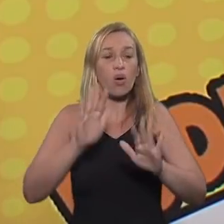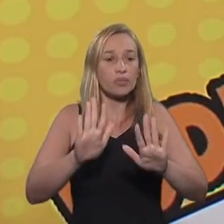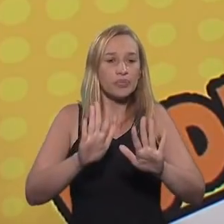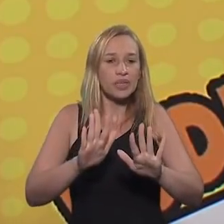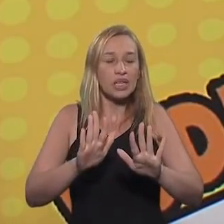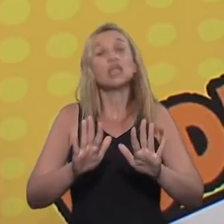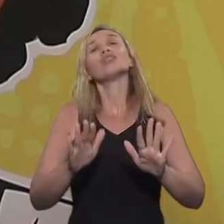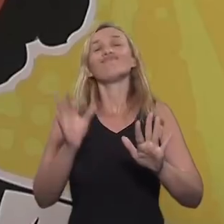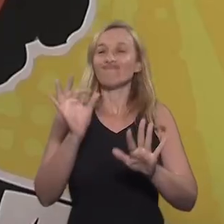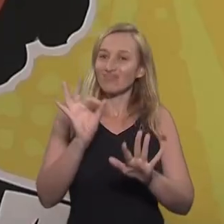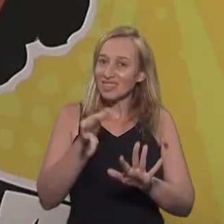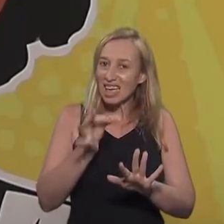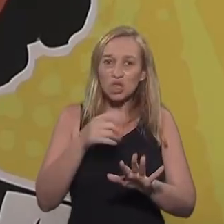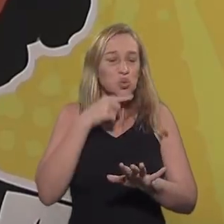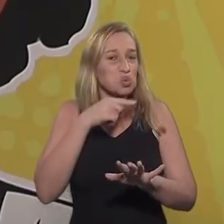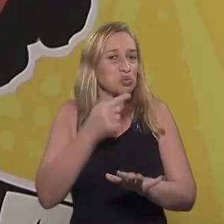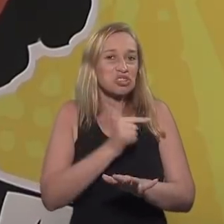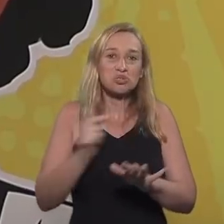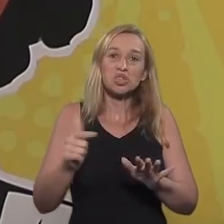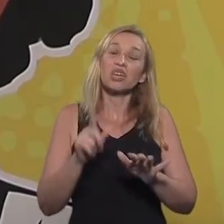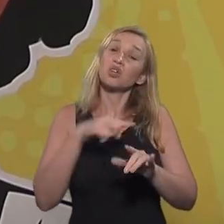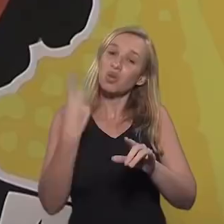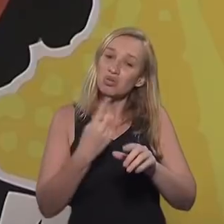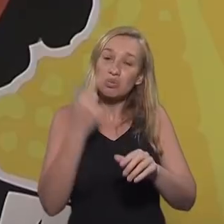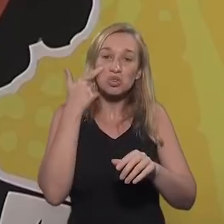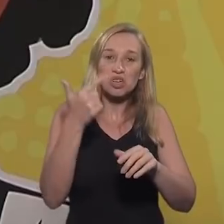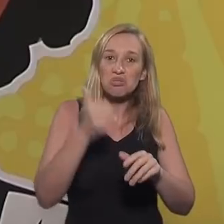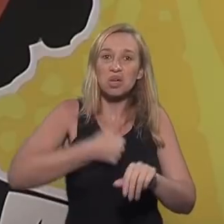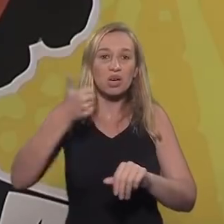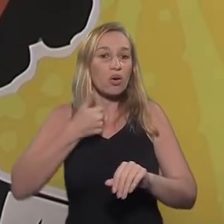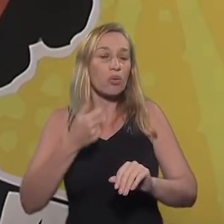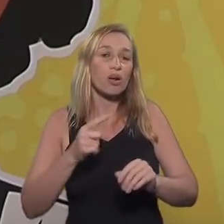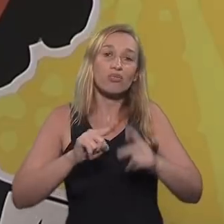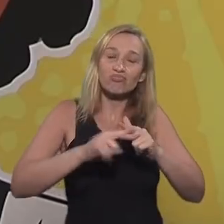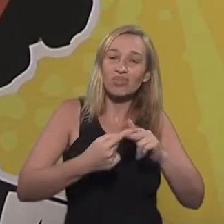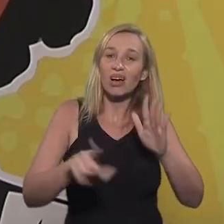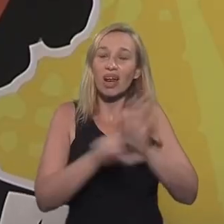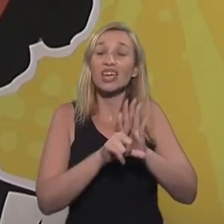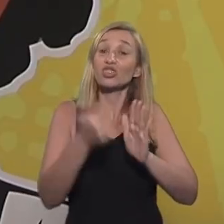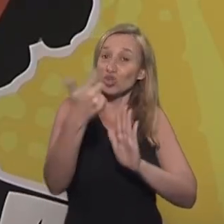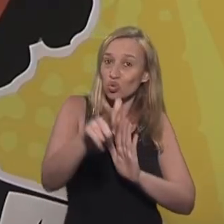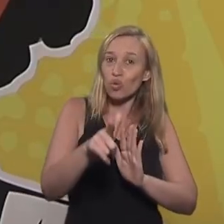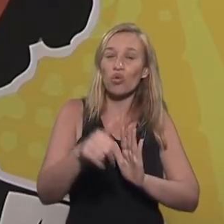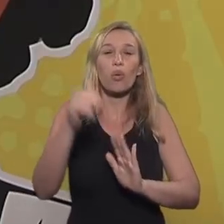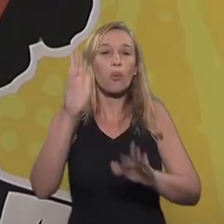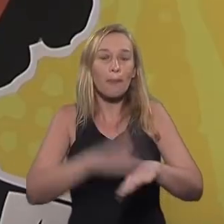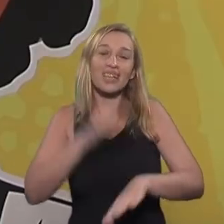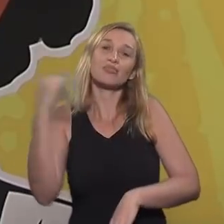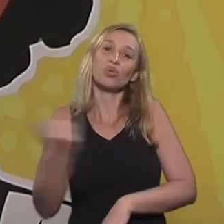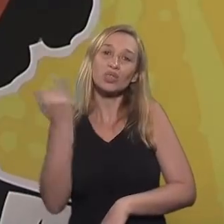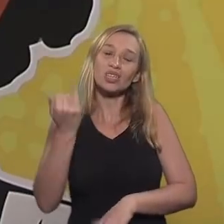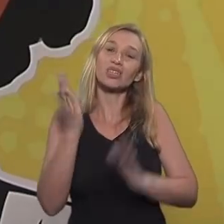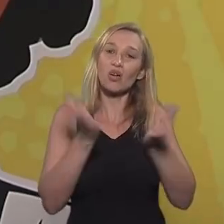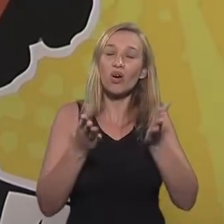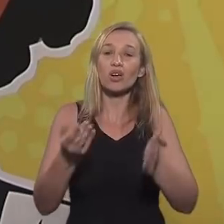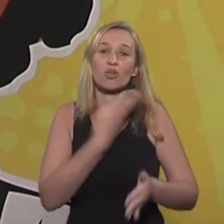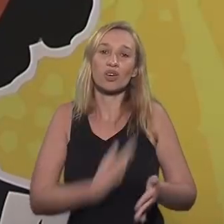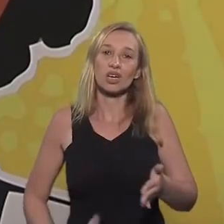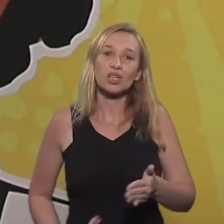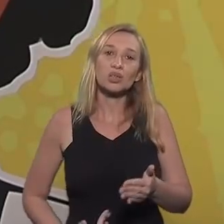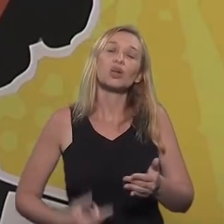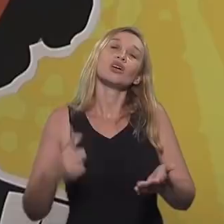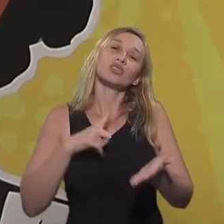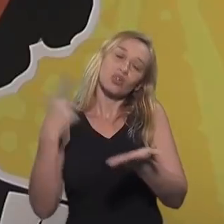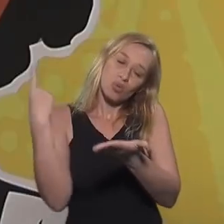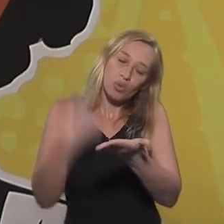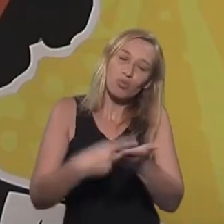carreira militar? Mais paritária, eu não tenho dúvida, e a gente vai ampliar aqui essa possibilidade. E, de novo, mais importante agora é que o